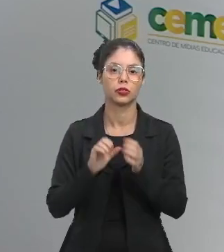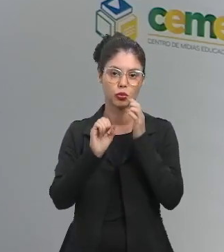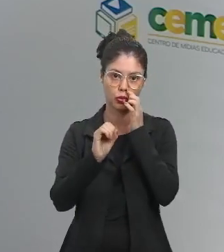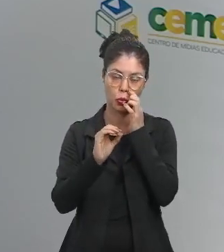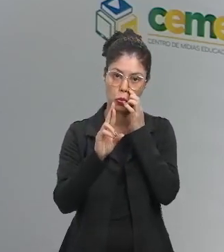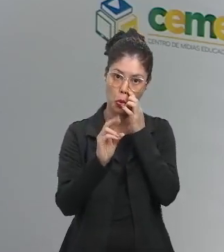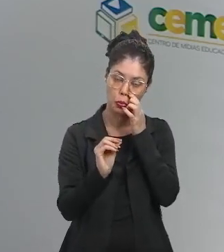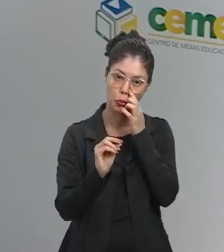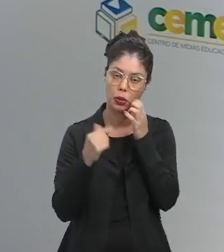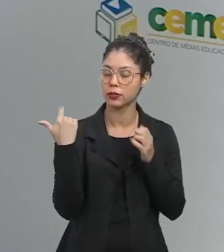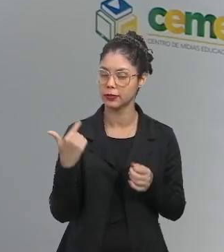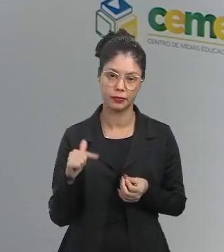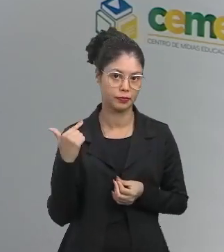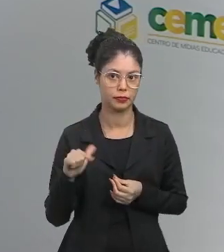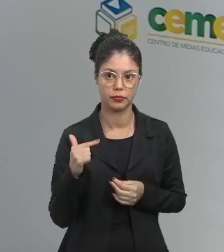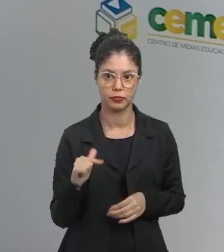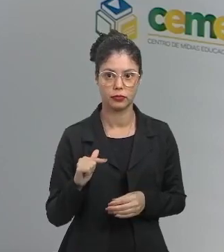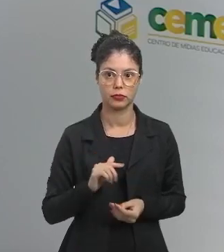tem